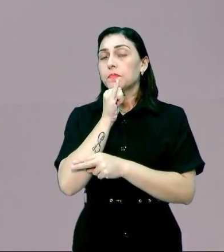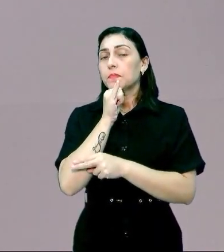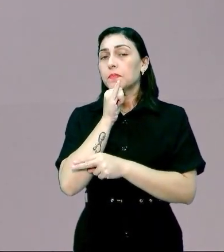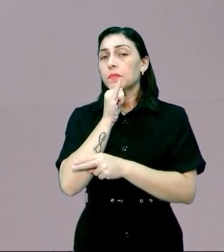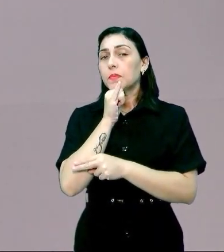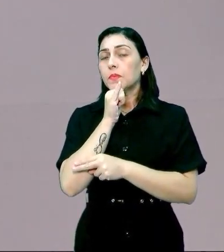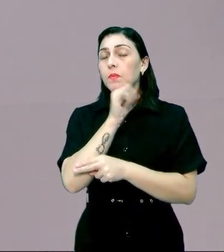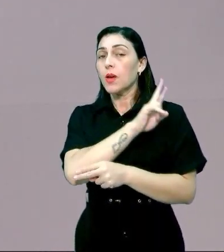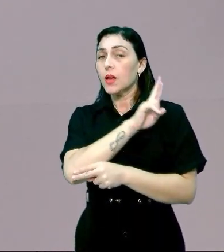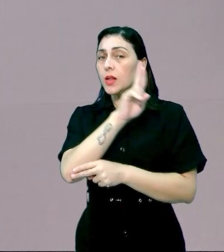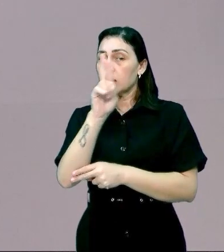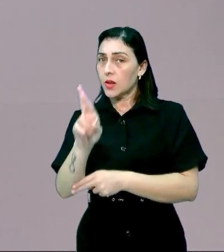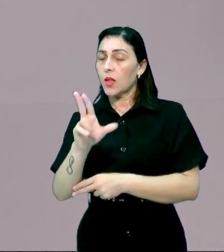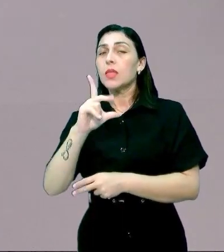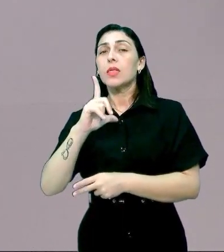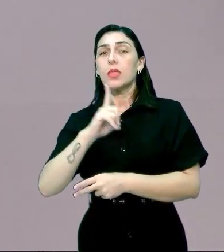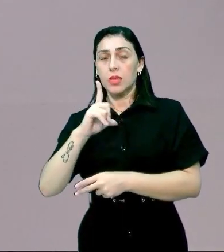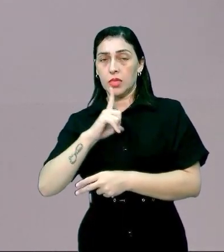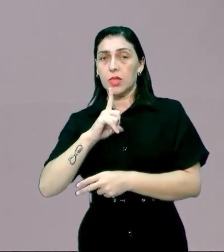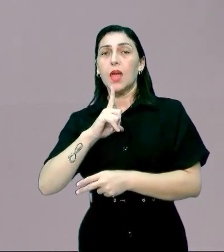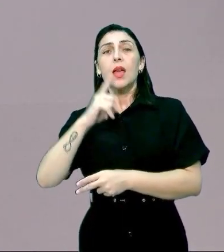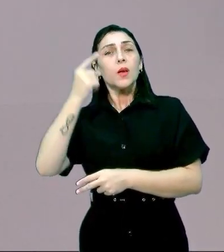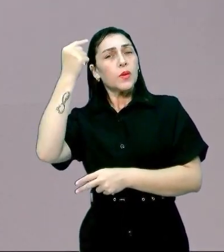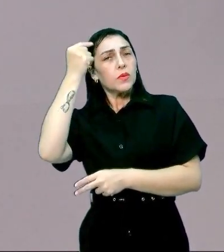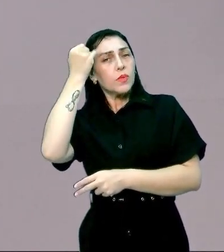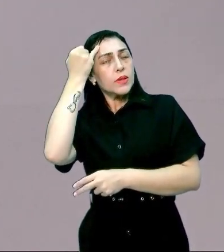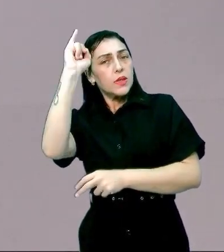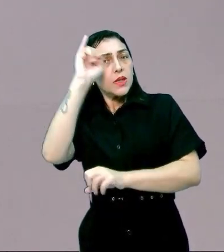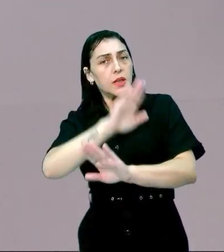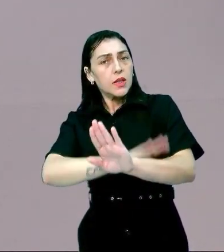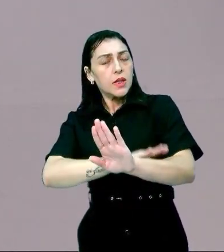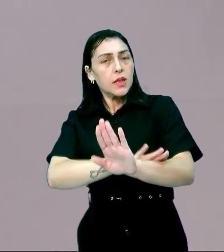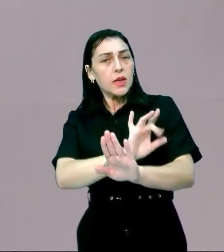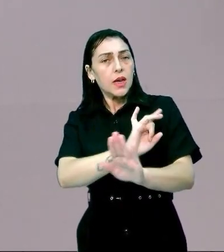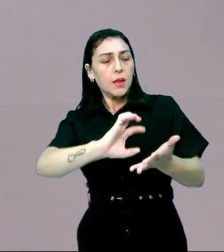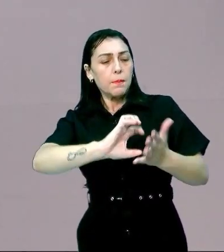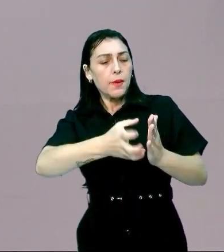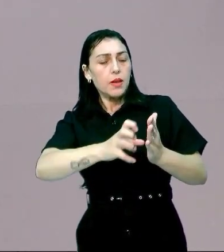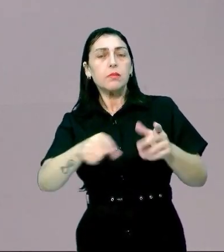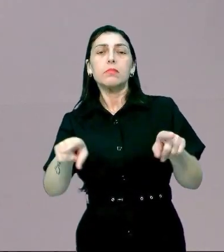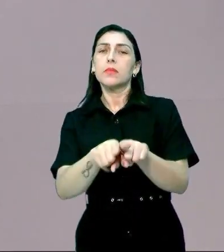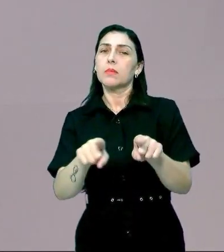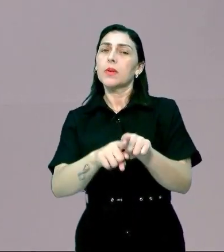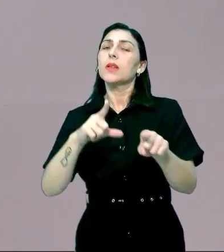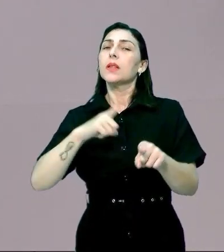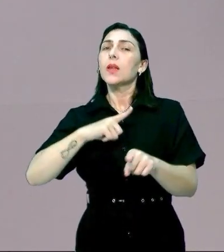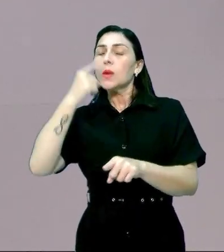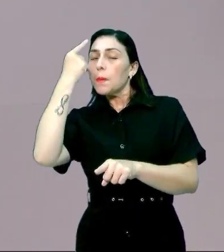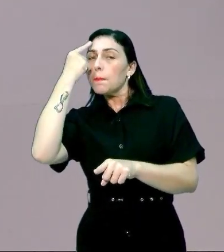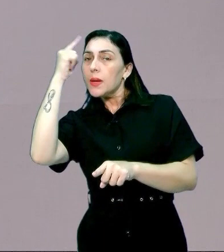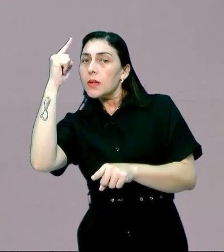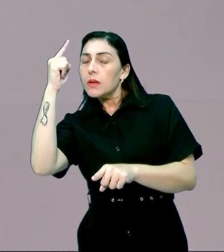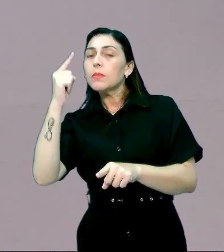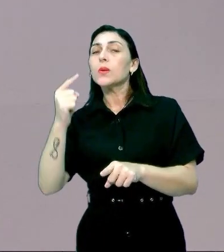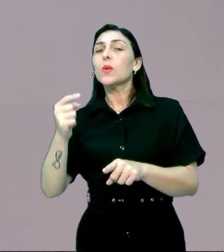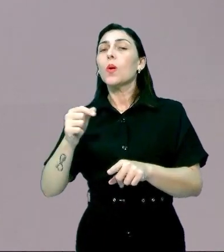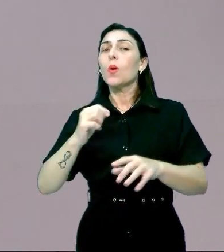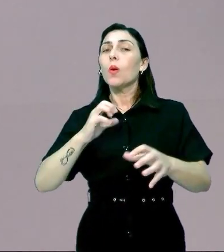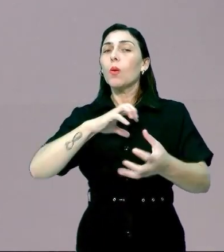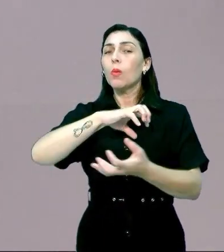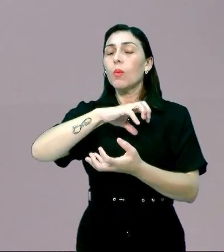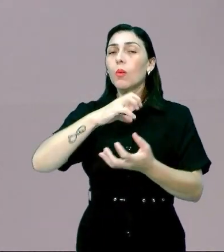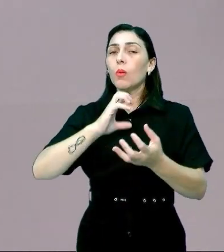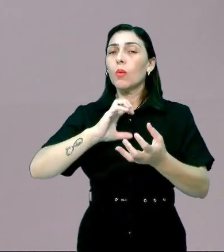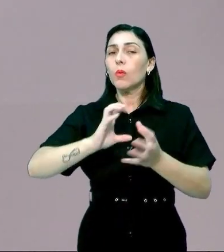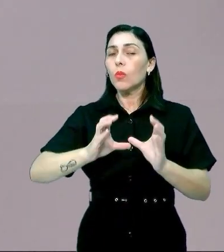doutrina religiosa, ela tem a sua ideologia. Cada partido político tem a sua ideologia. O movimento